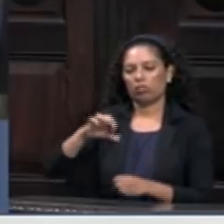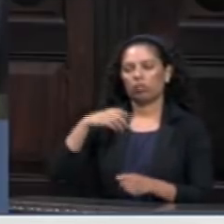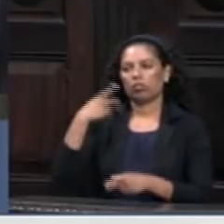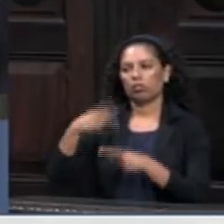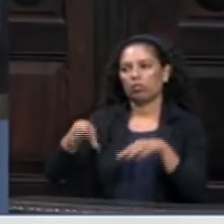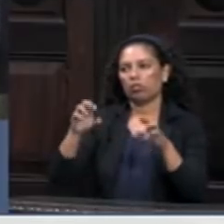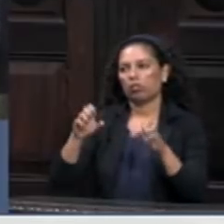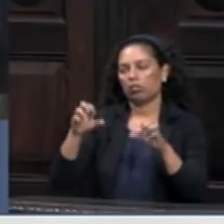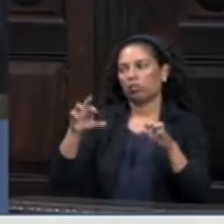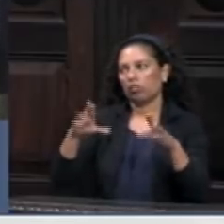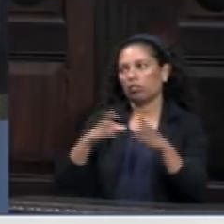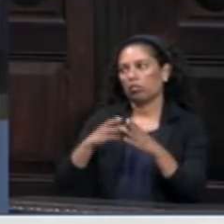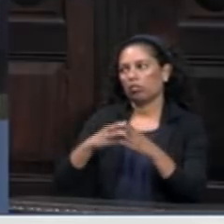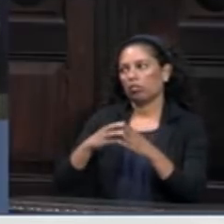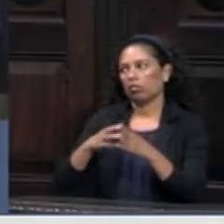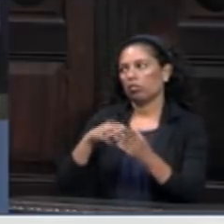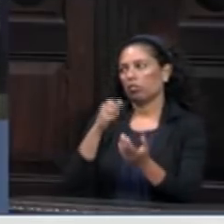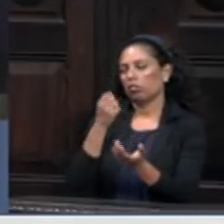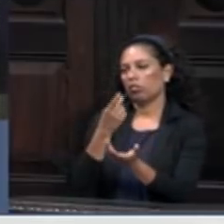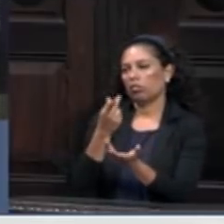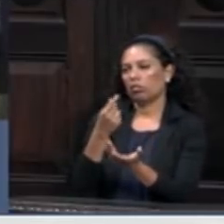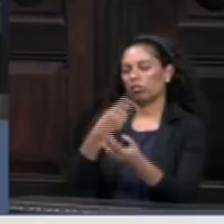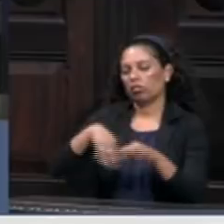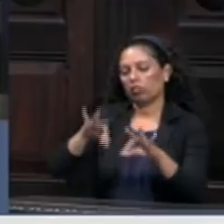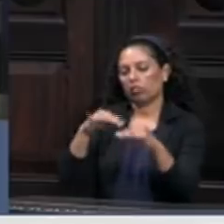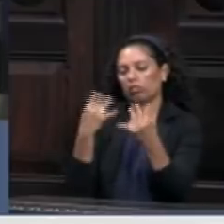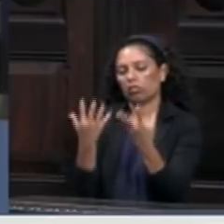de Finanças, Fiscalização Financeira e Controle favorável a